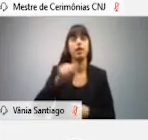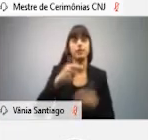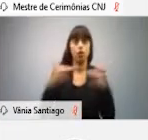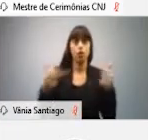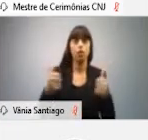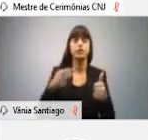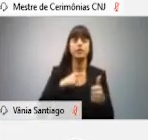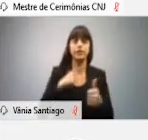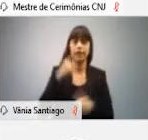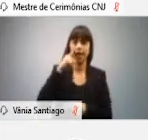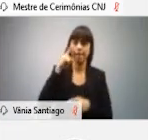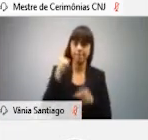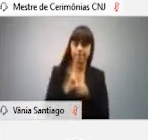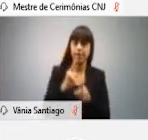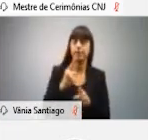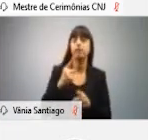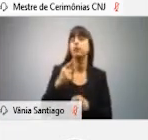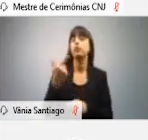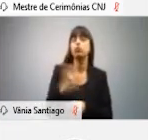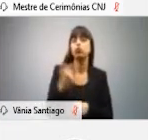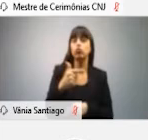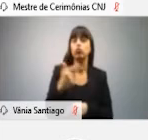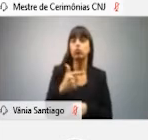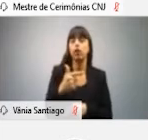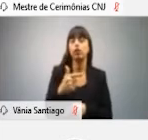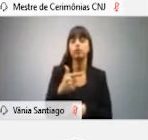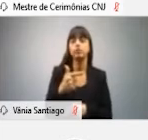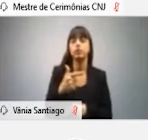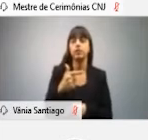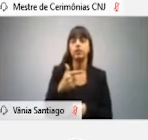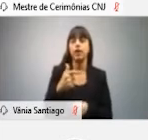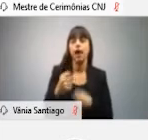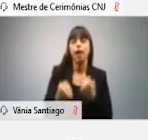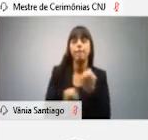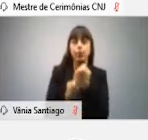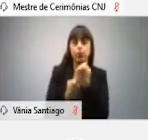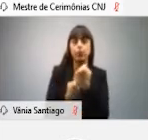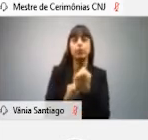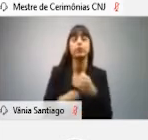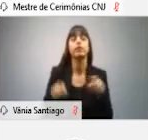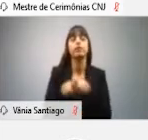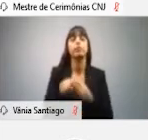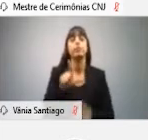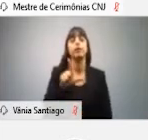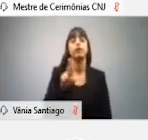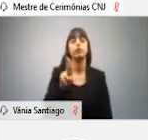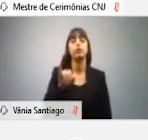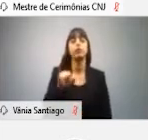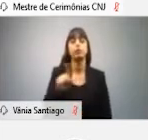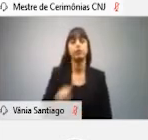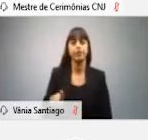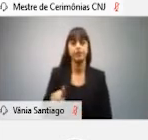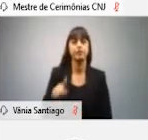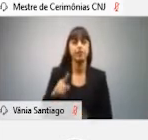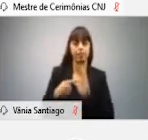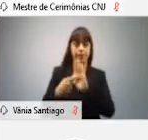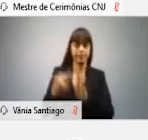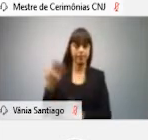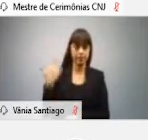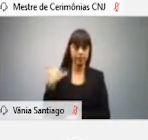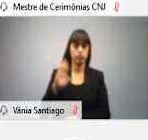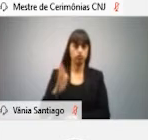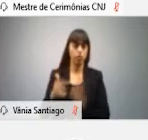medicamentos de alto custo, muitas vezes. O Luiz, na apresentação anterior, esclareceu. E o que é muito